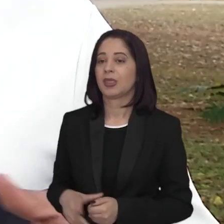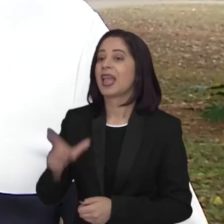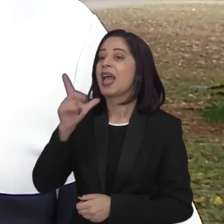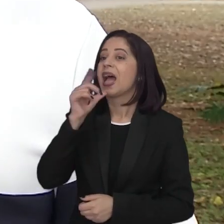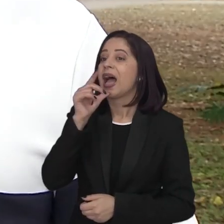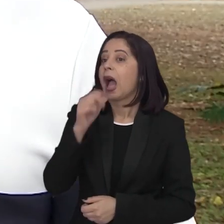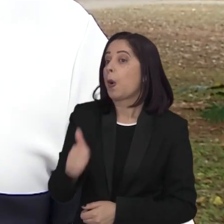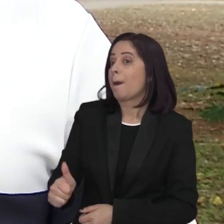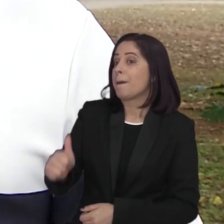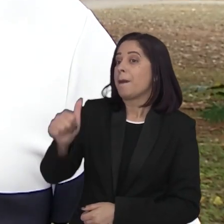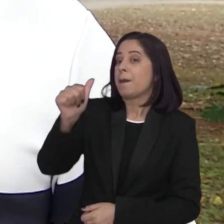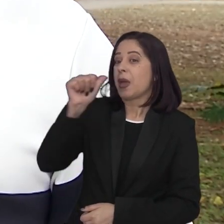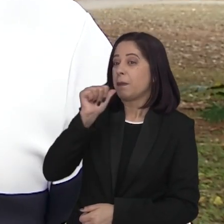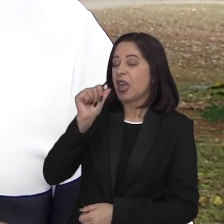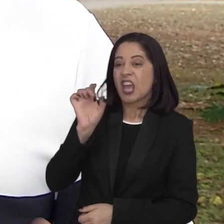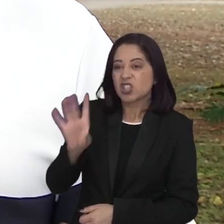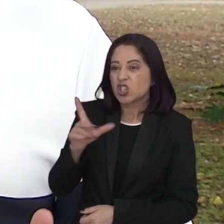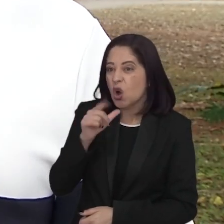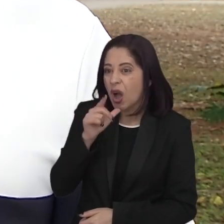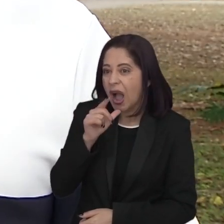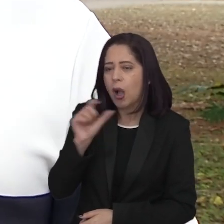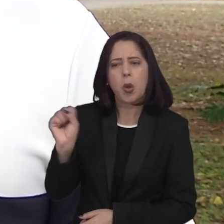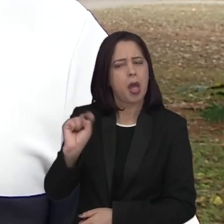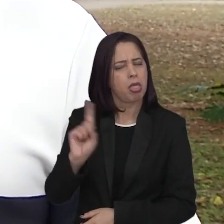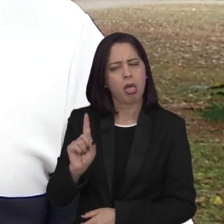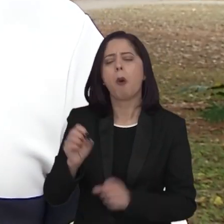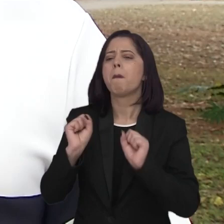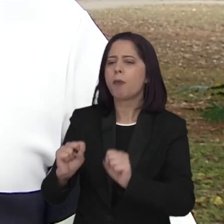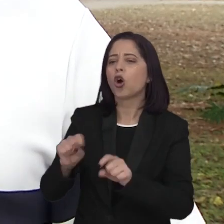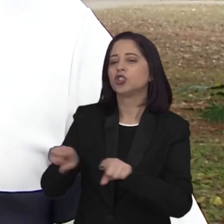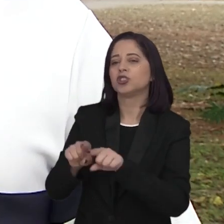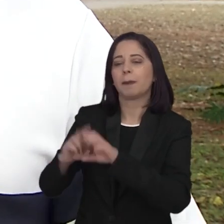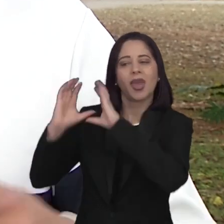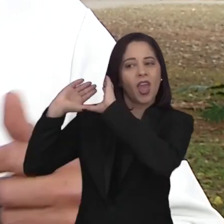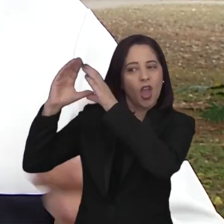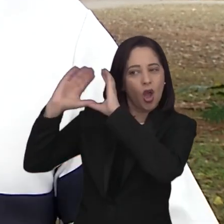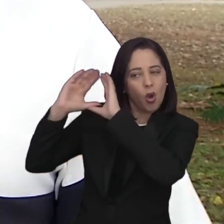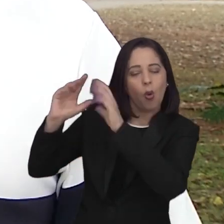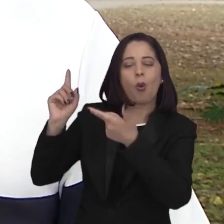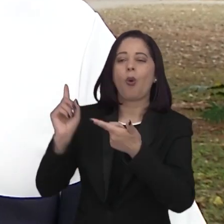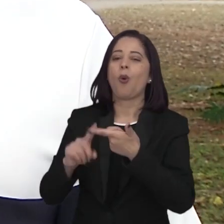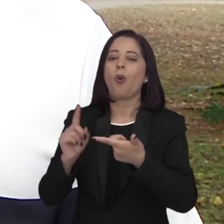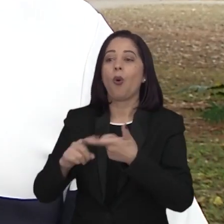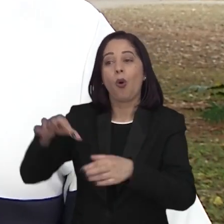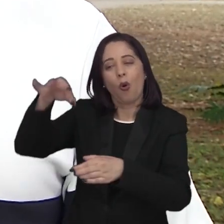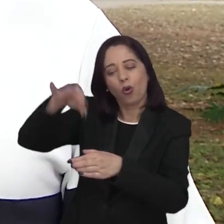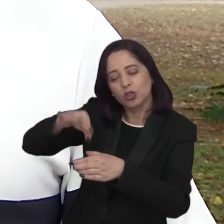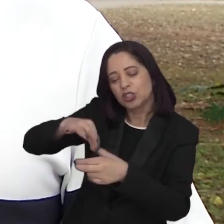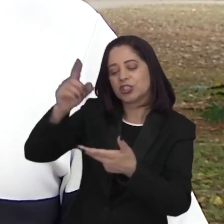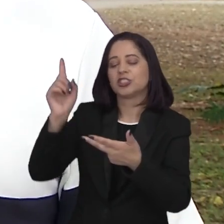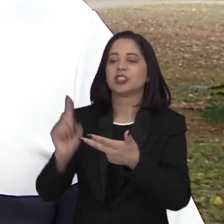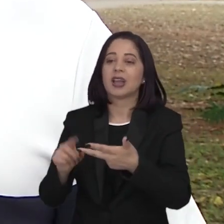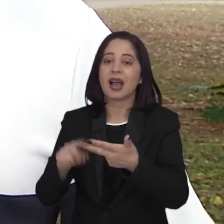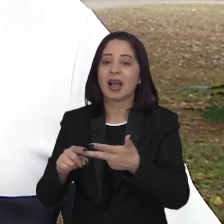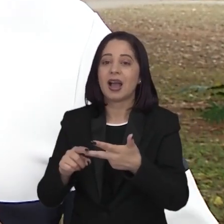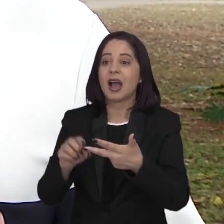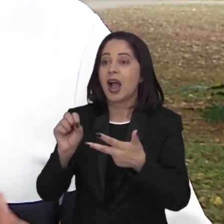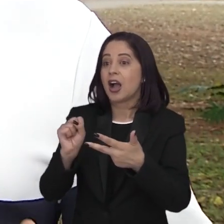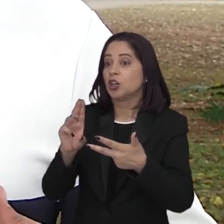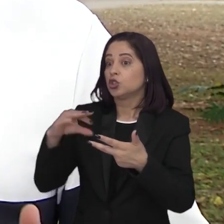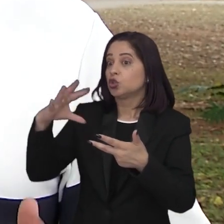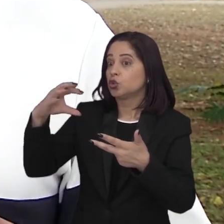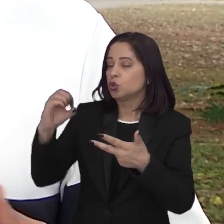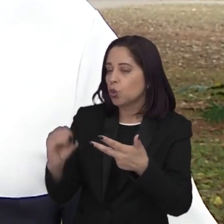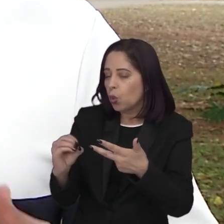segurança. Essa hidratação, ela não é só água, é água de coco, água saborizada, é um chá que